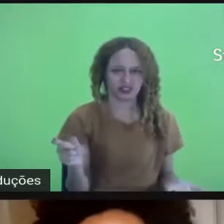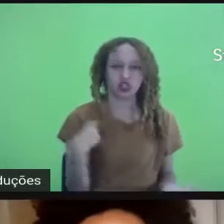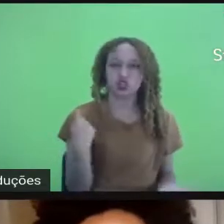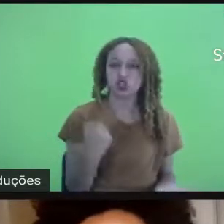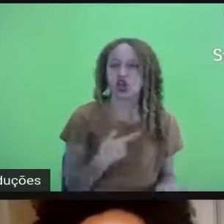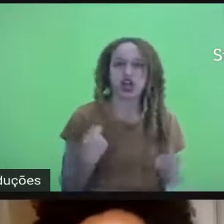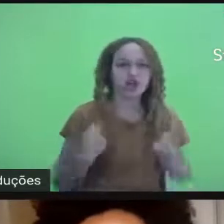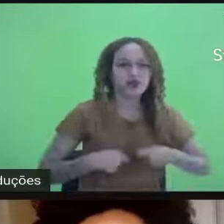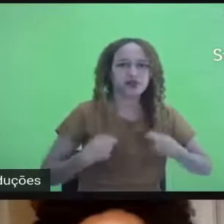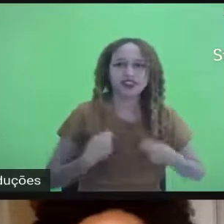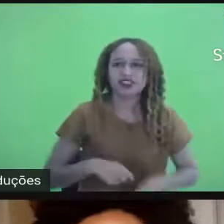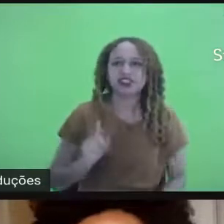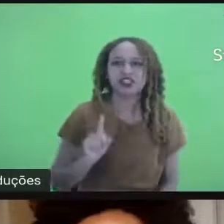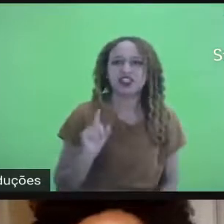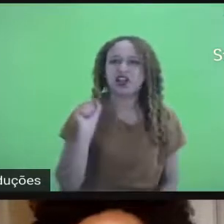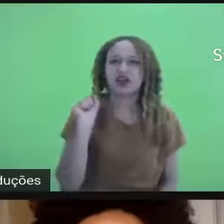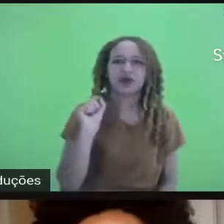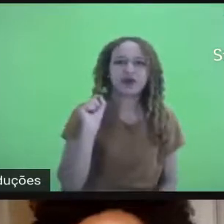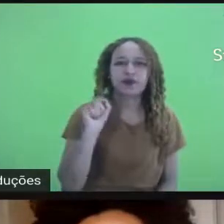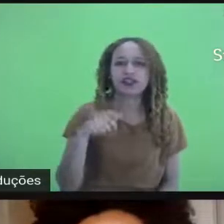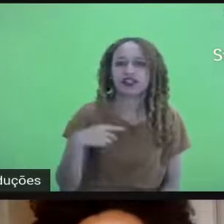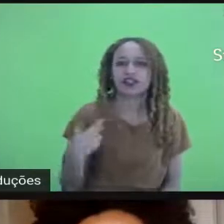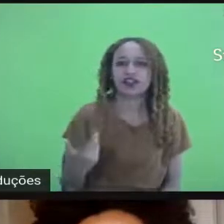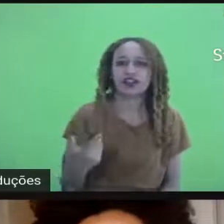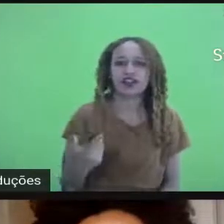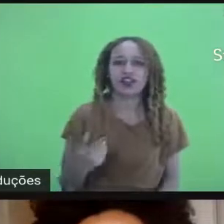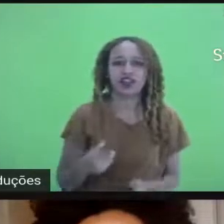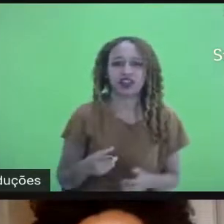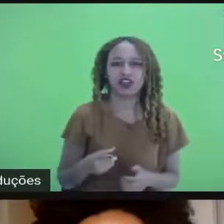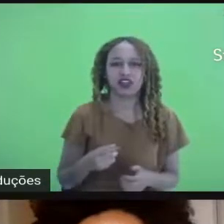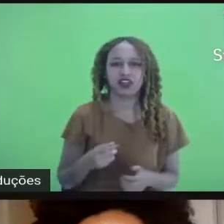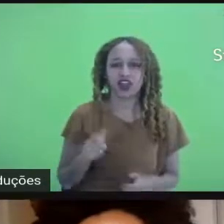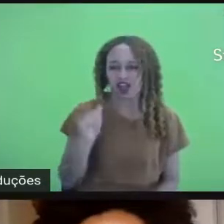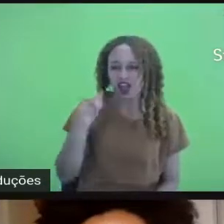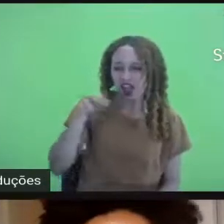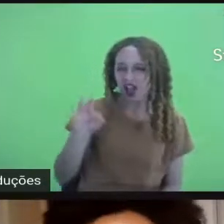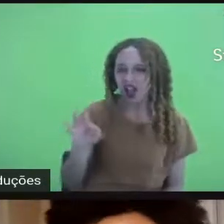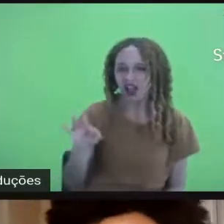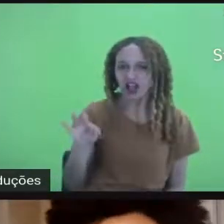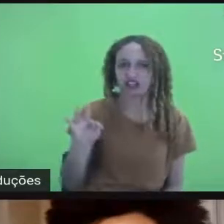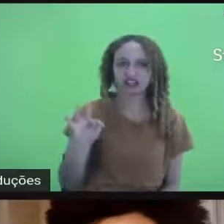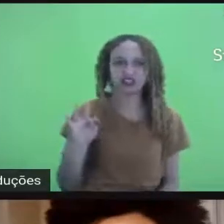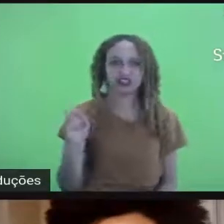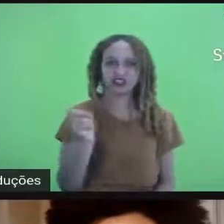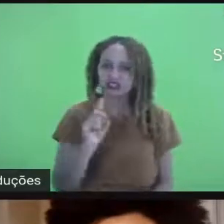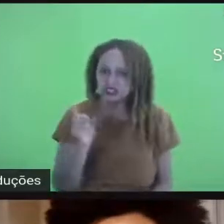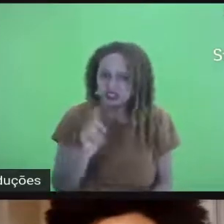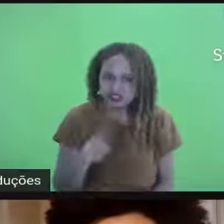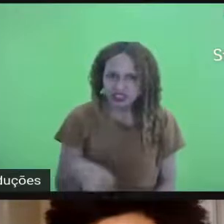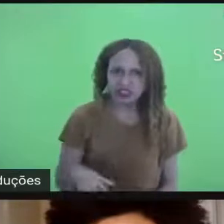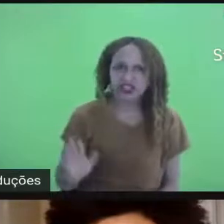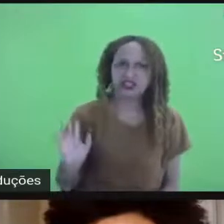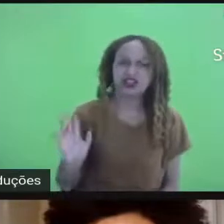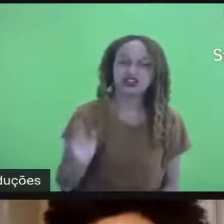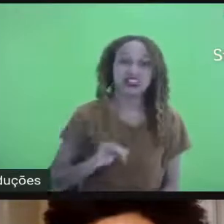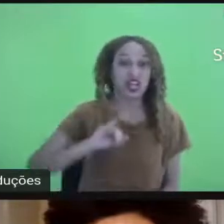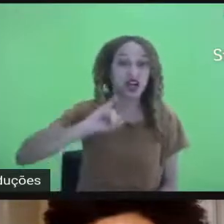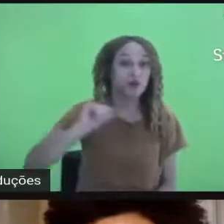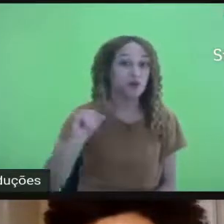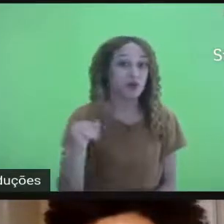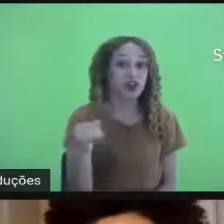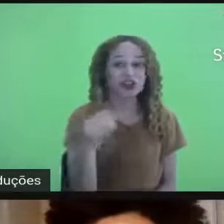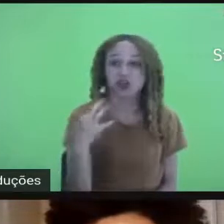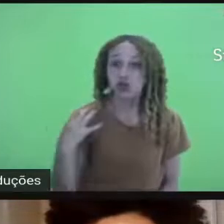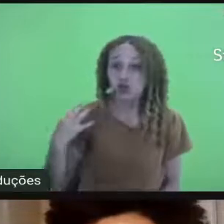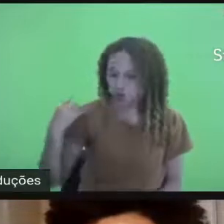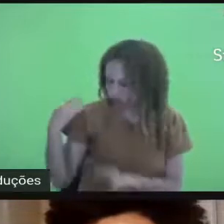mais, ser exatamente anti. A gente tem que começar a pegar a aproveitar todo esse legado de